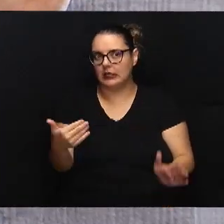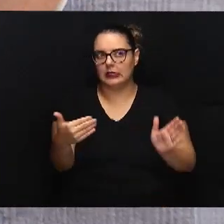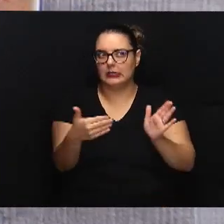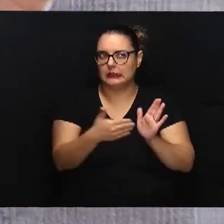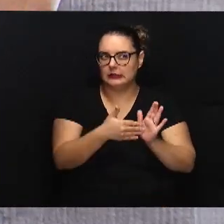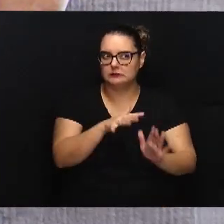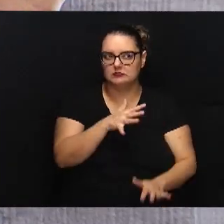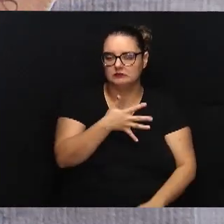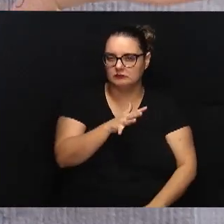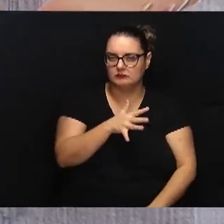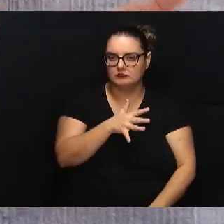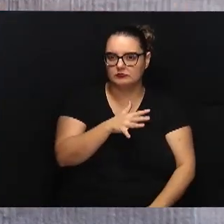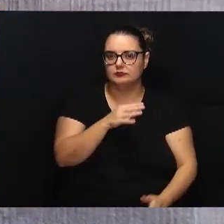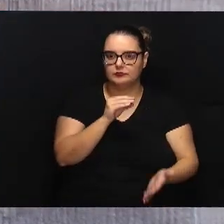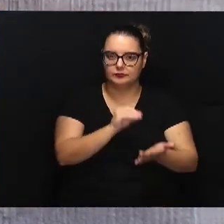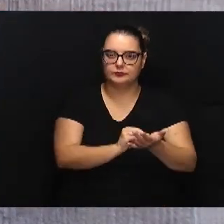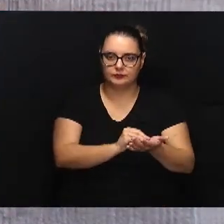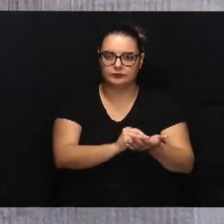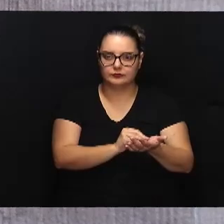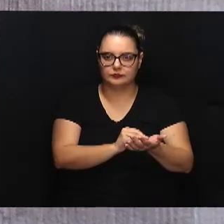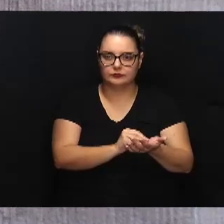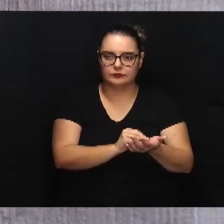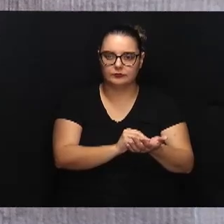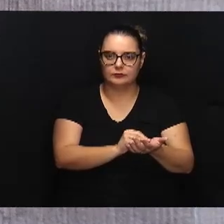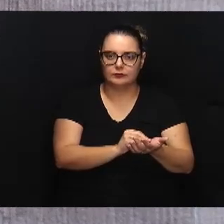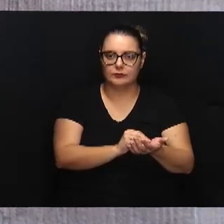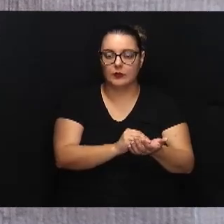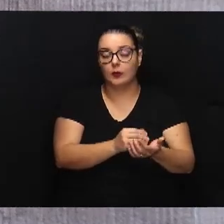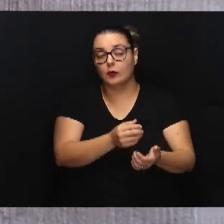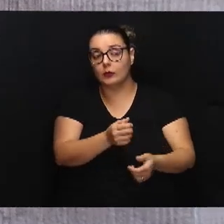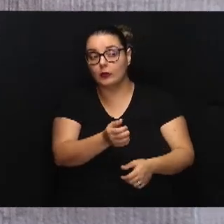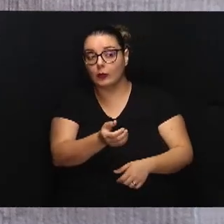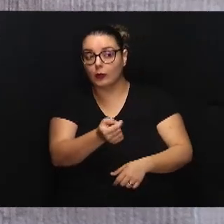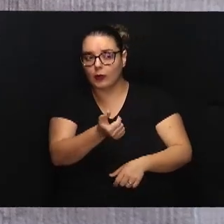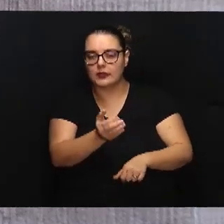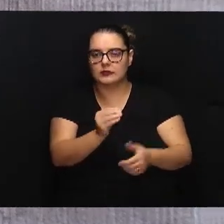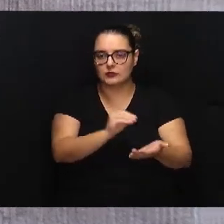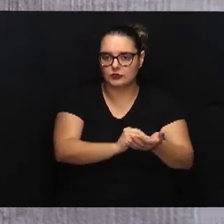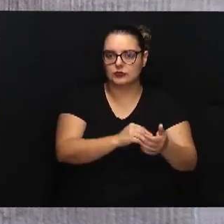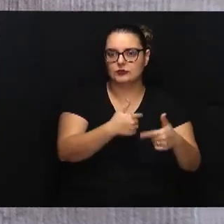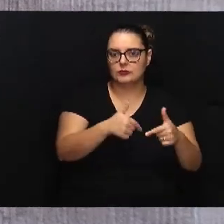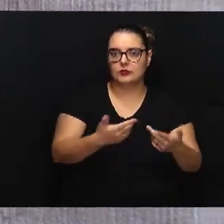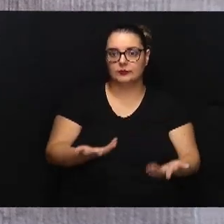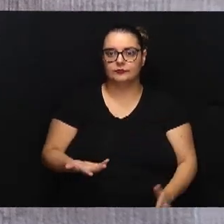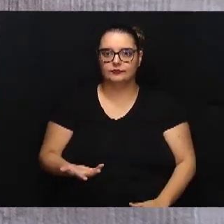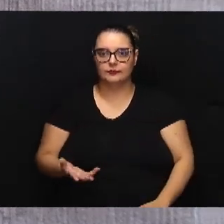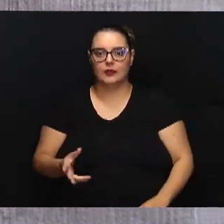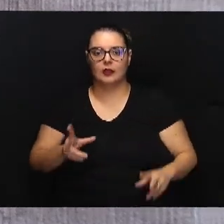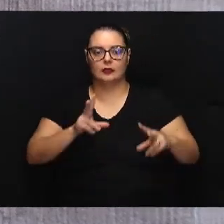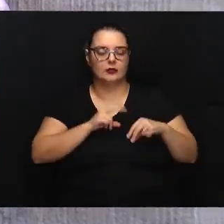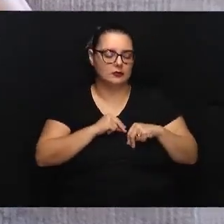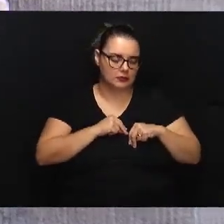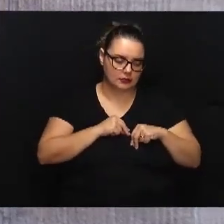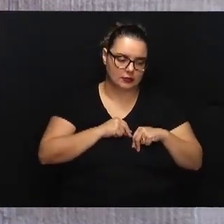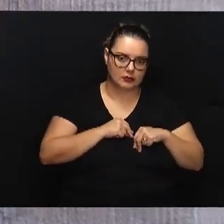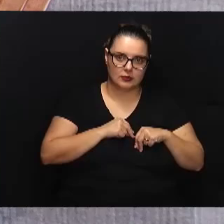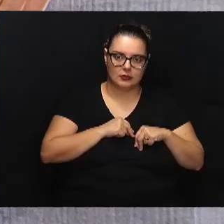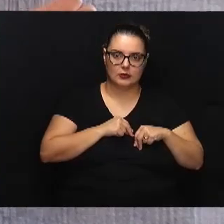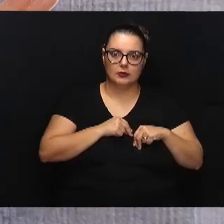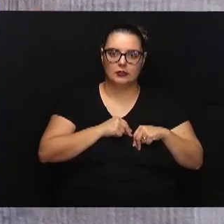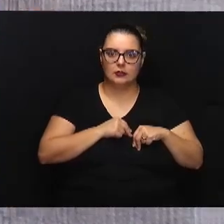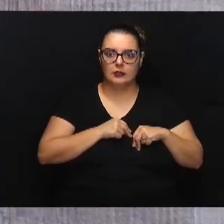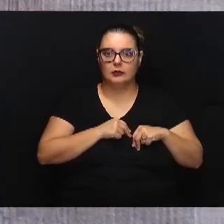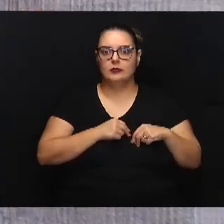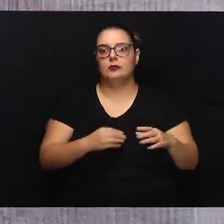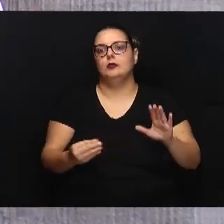foi meu penúltimo emprego. E aí, por fim, assim, aquela coisa do tipo assim, agora eu vou mudar, vou pro último para dar mais